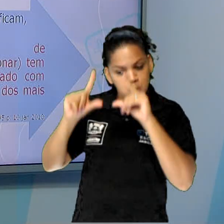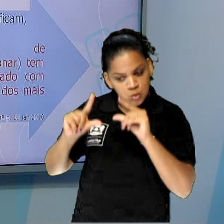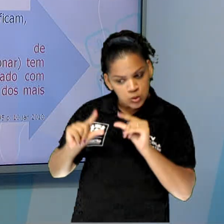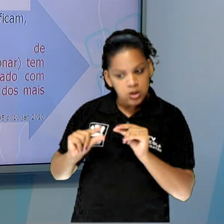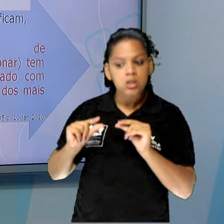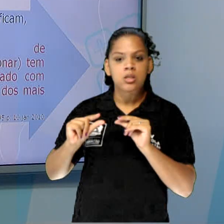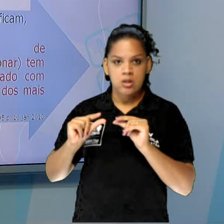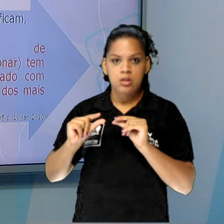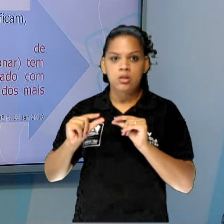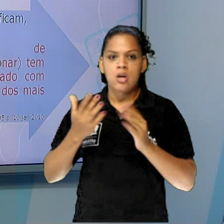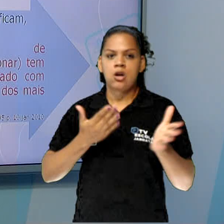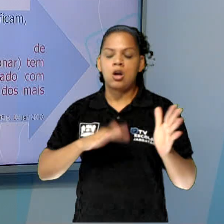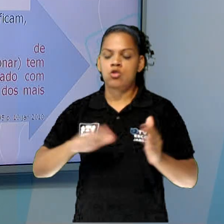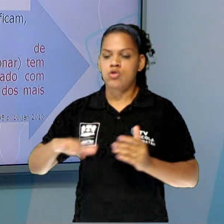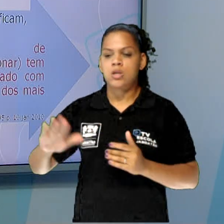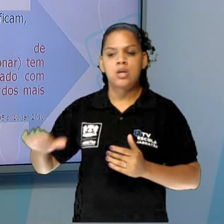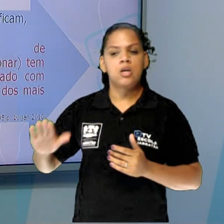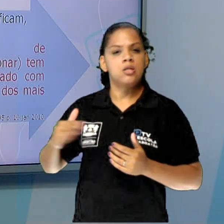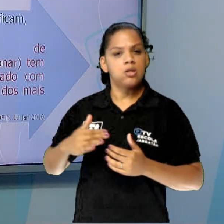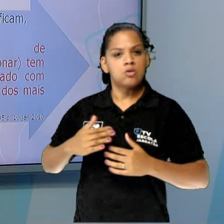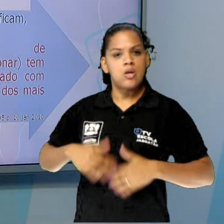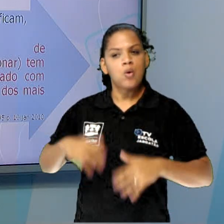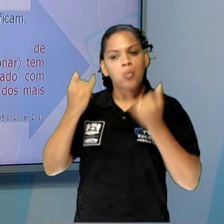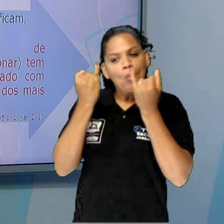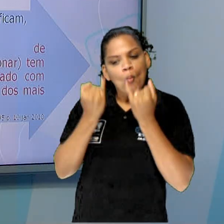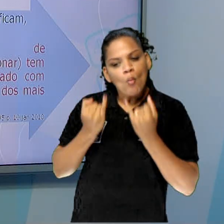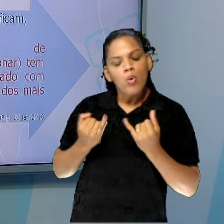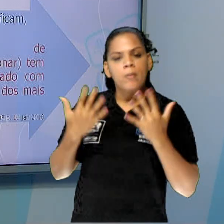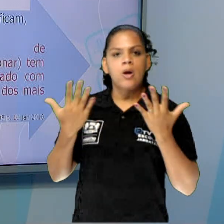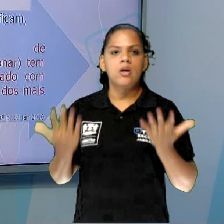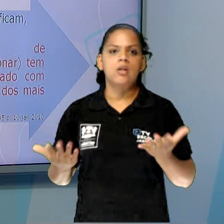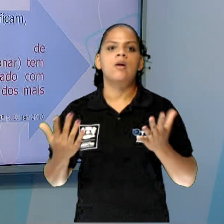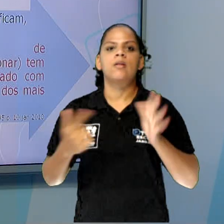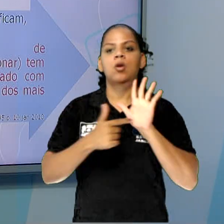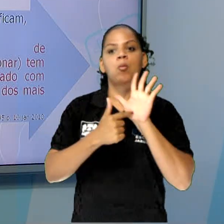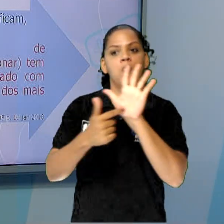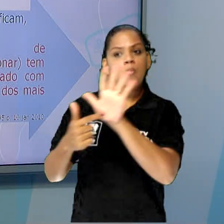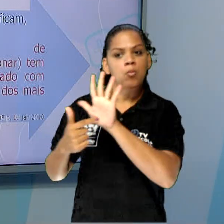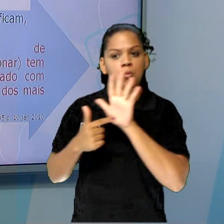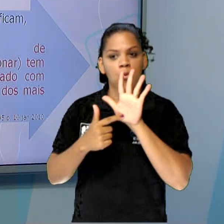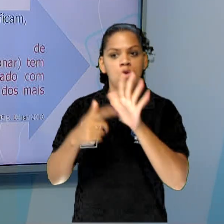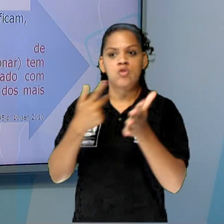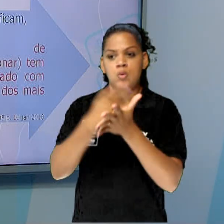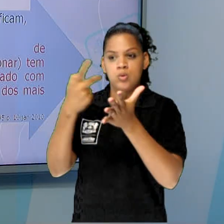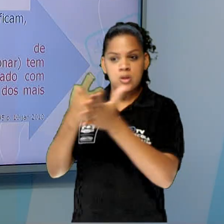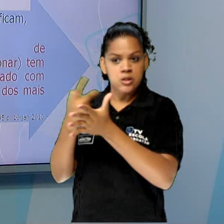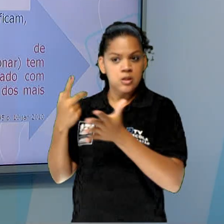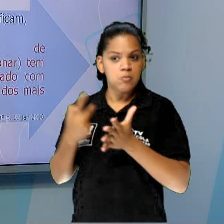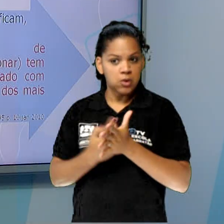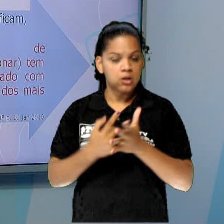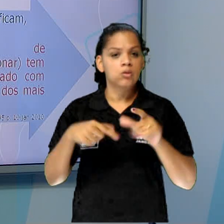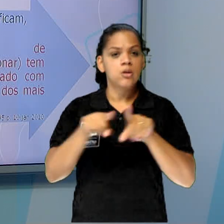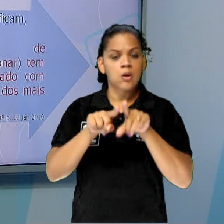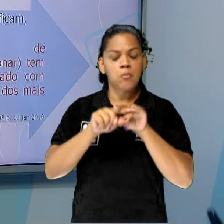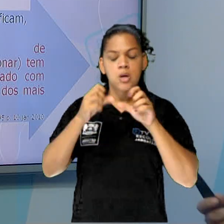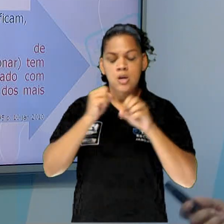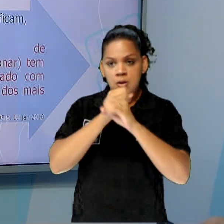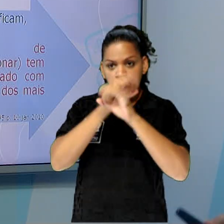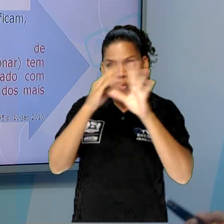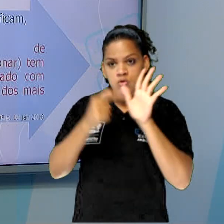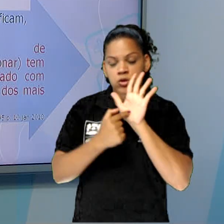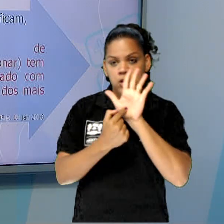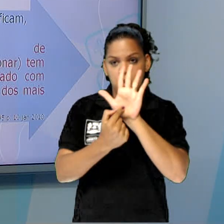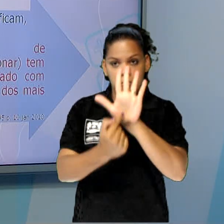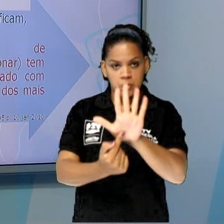Por exemplificação, são apresentados fatos que exemplificam e ilustram a ideia defendida. E aí ele dá